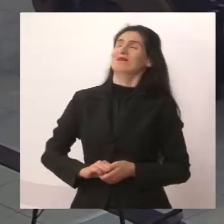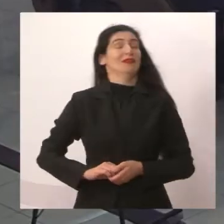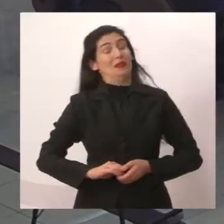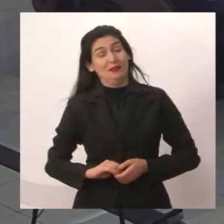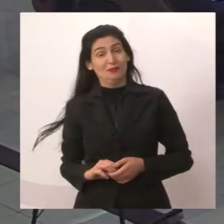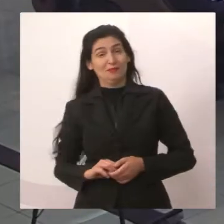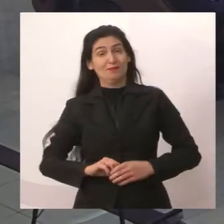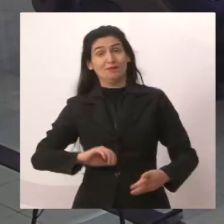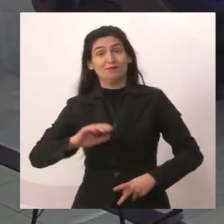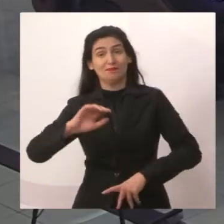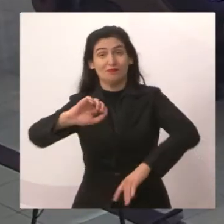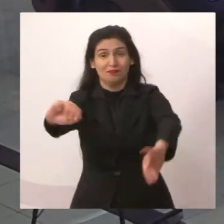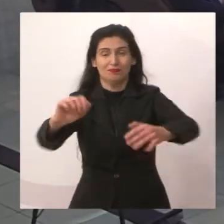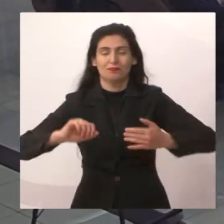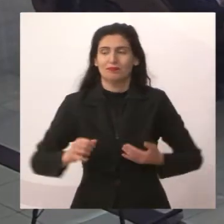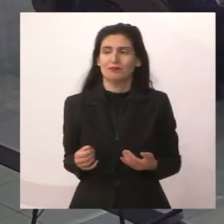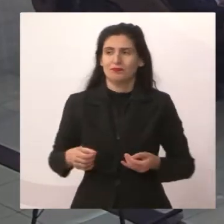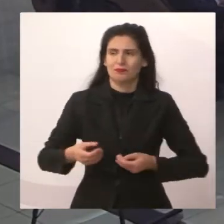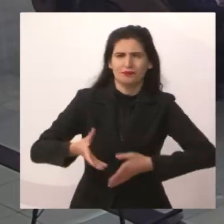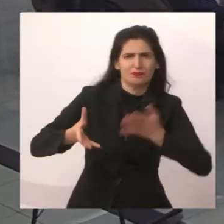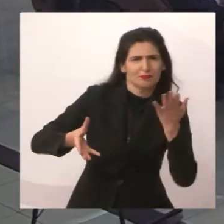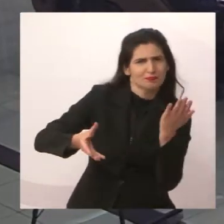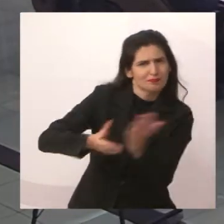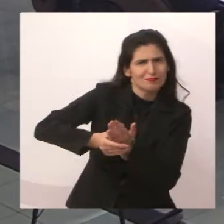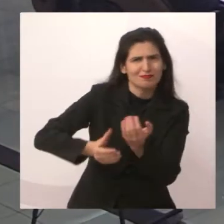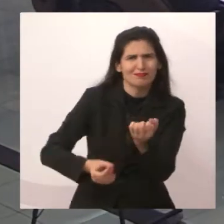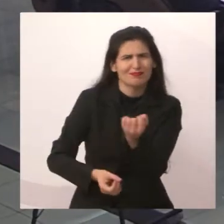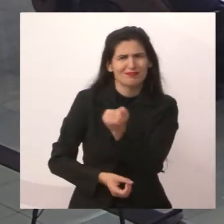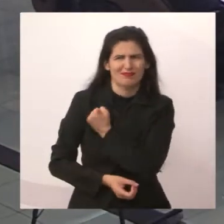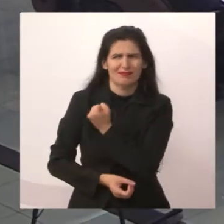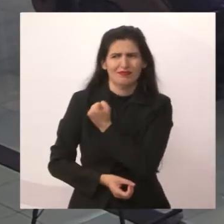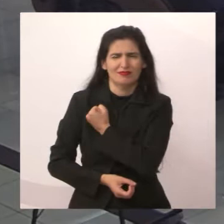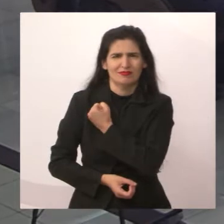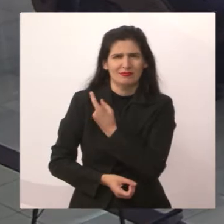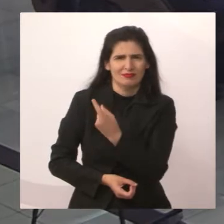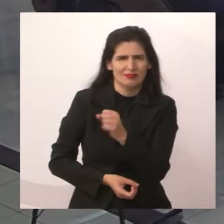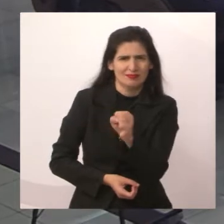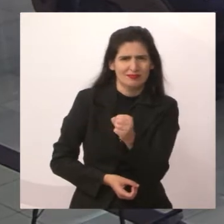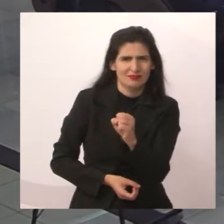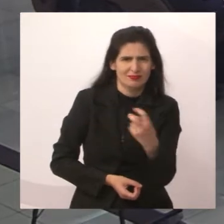Discussão única do processo número